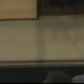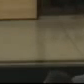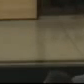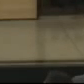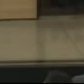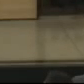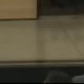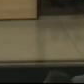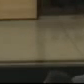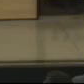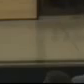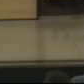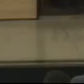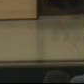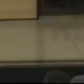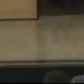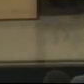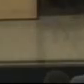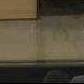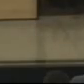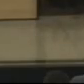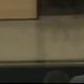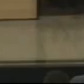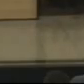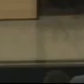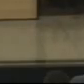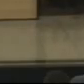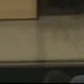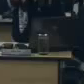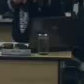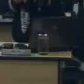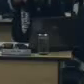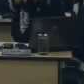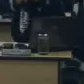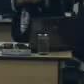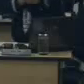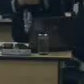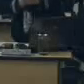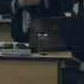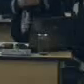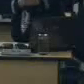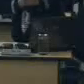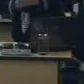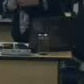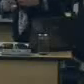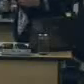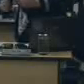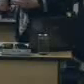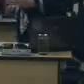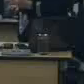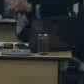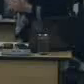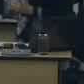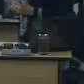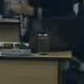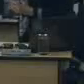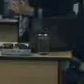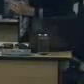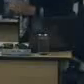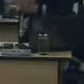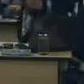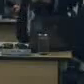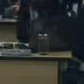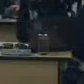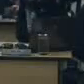é uma ação conjunta. O secretário faz a retirada quando é permitido por outra secretaria, né?